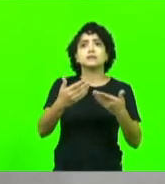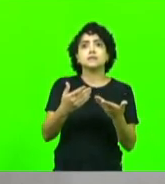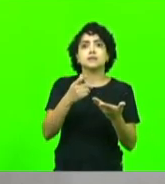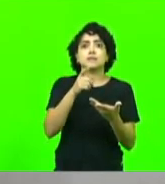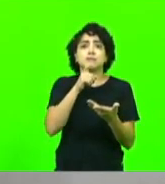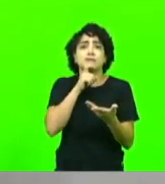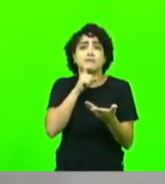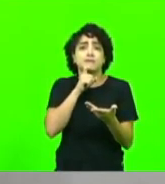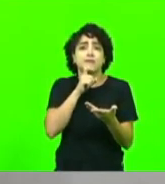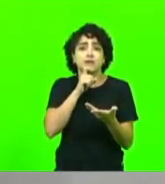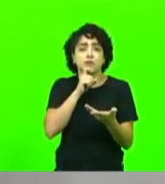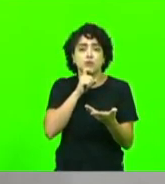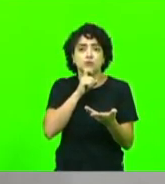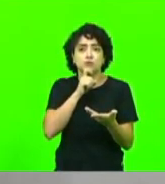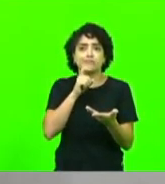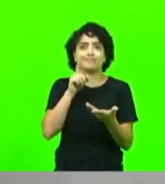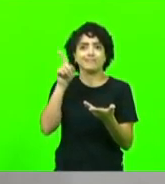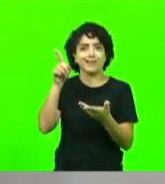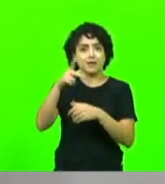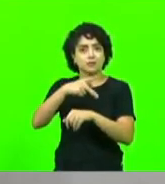Noruega.